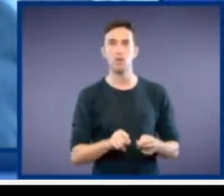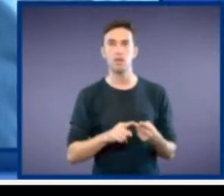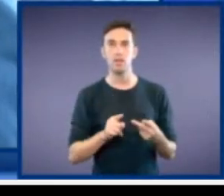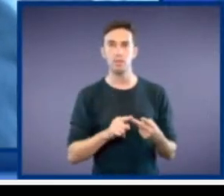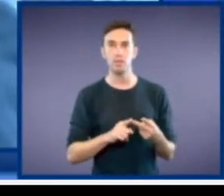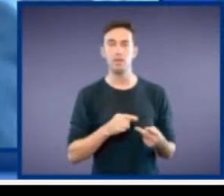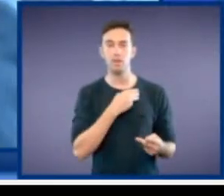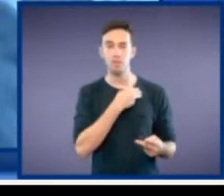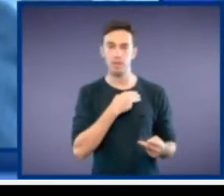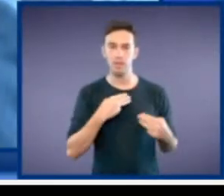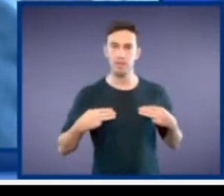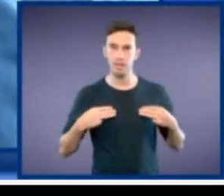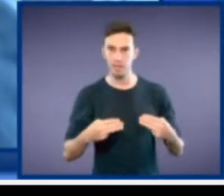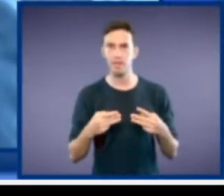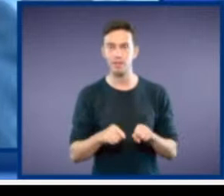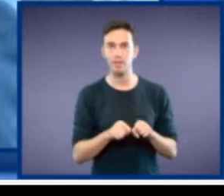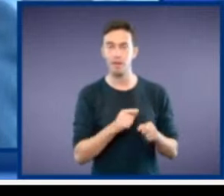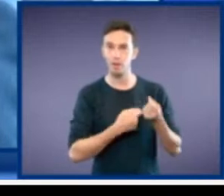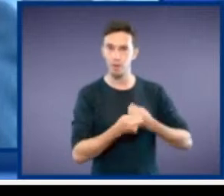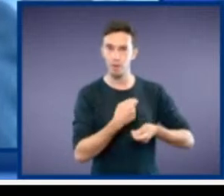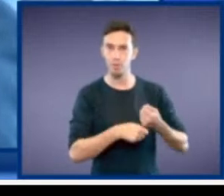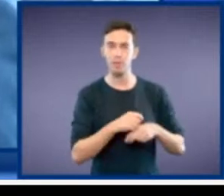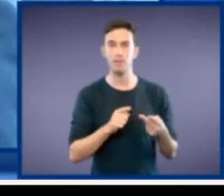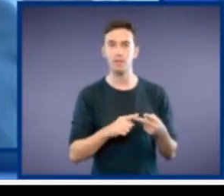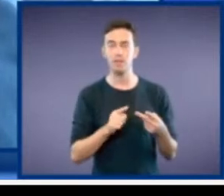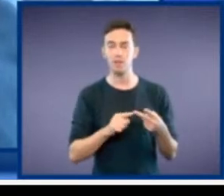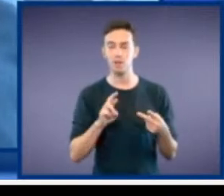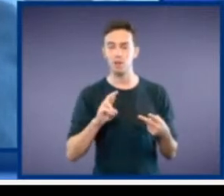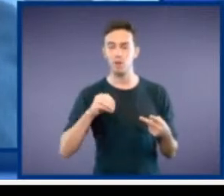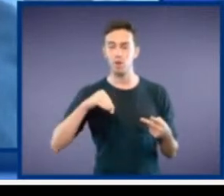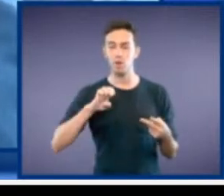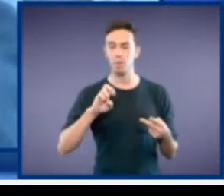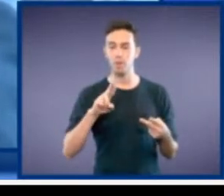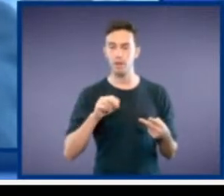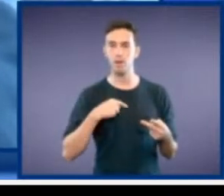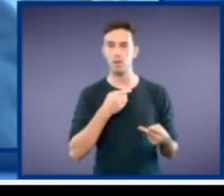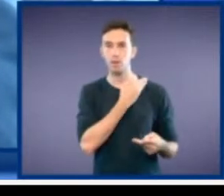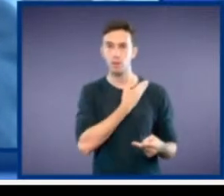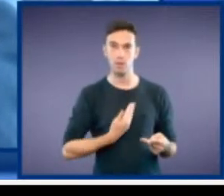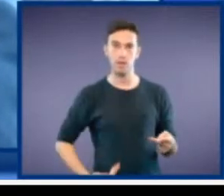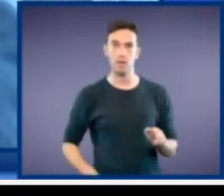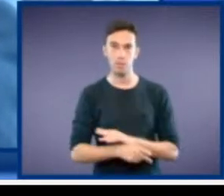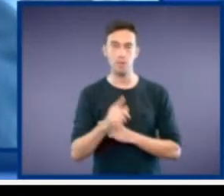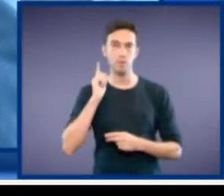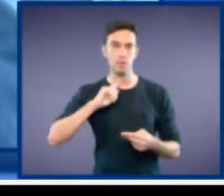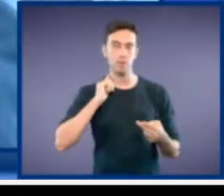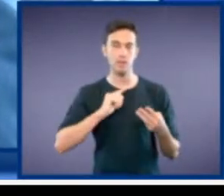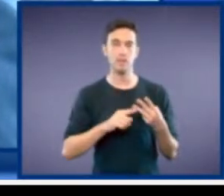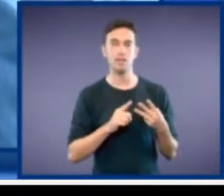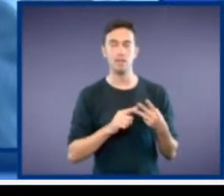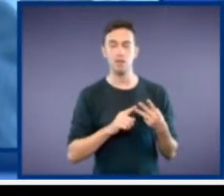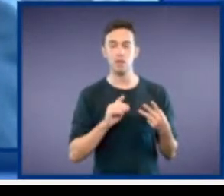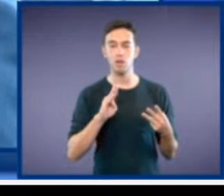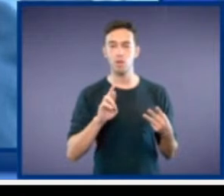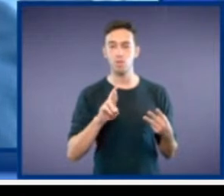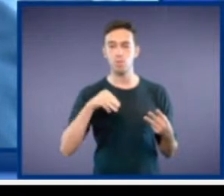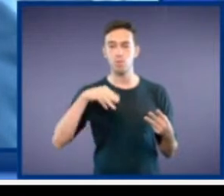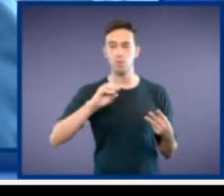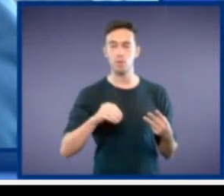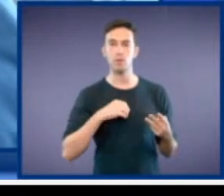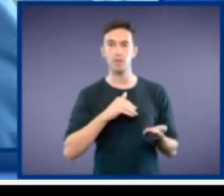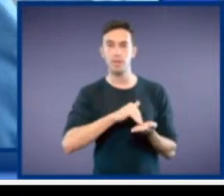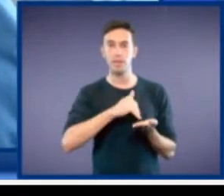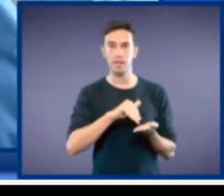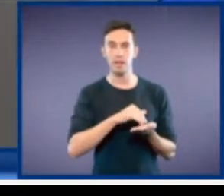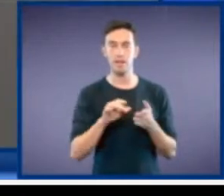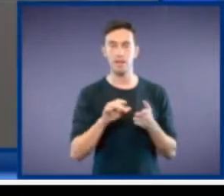em Exercício, seja muito bem-vindo. Romeu Zema, governador de Minas Gerais, muito bem-vindo. Bruno Vestin, secretário especial da Secretaria